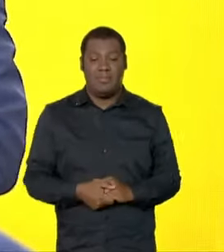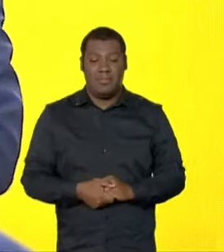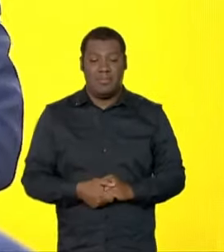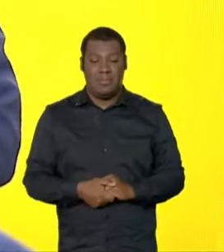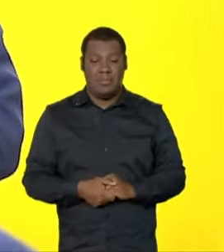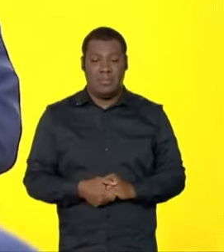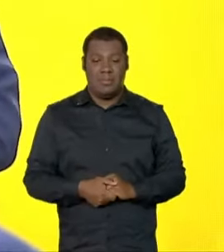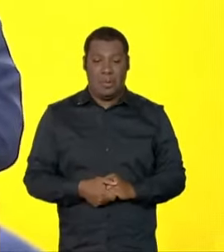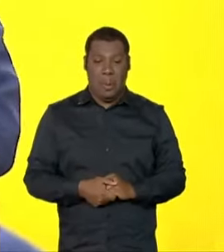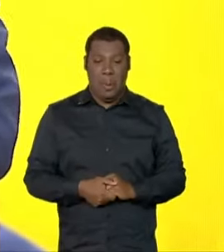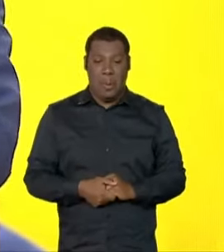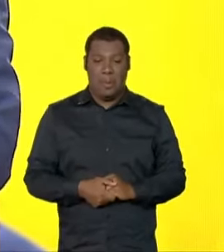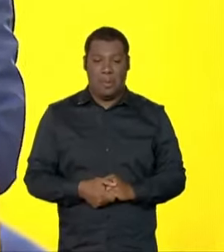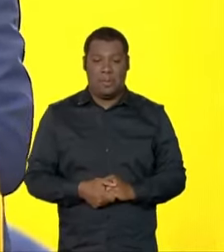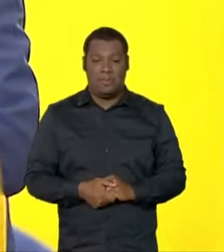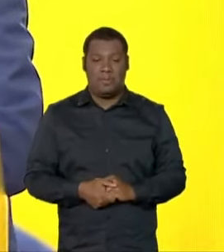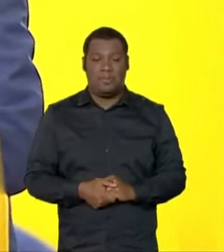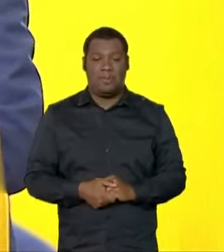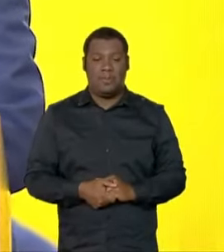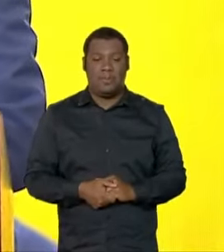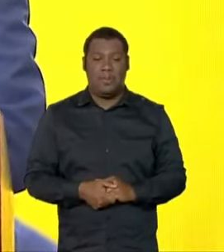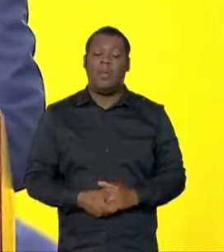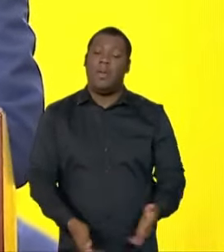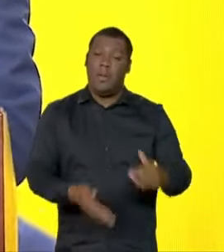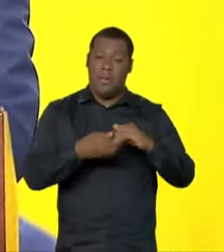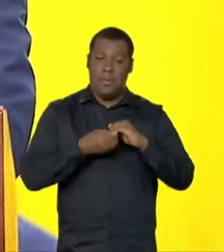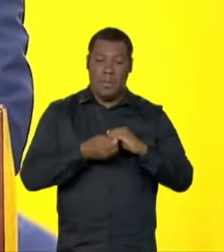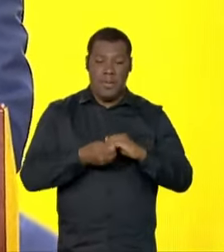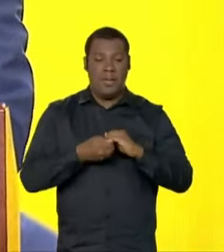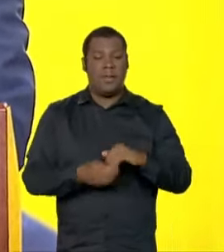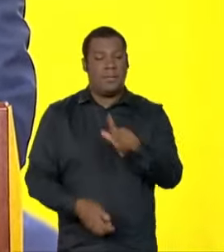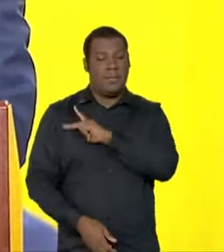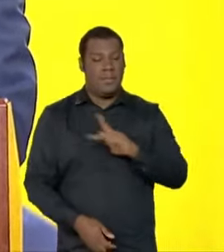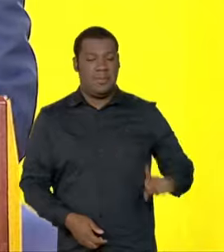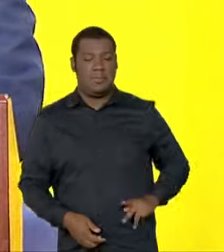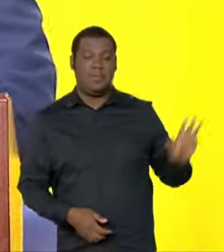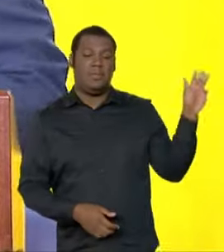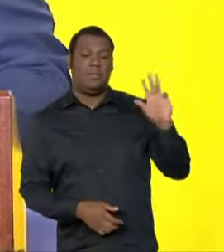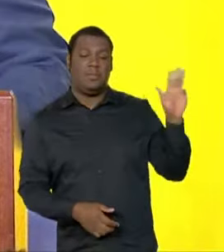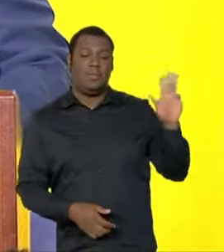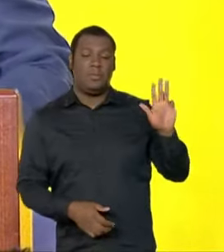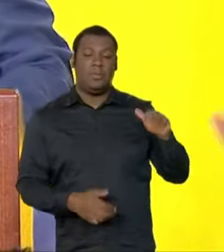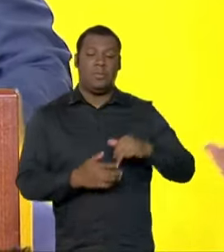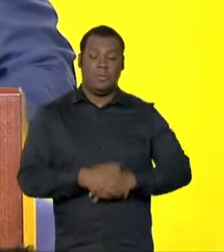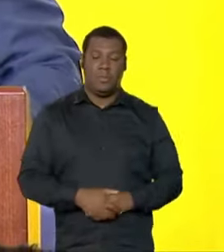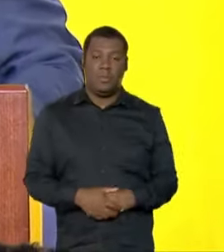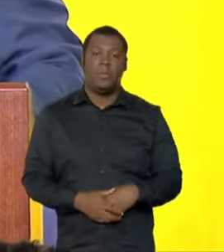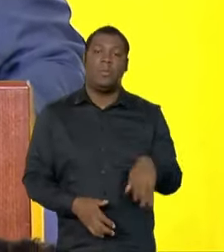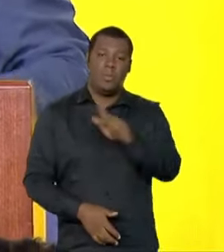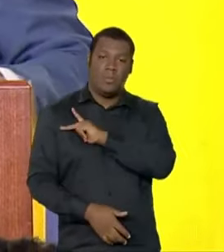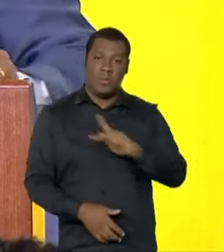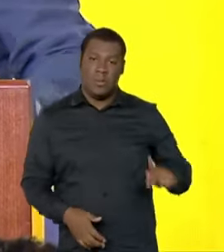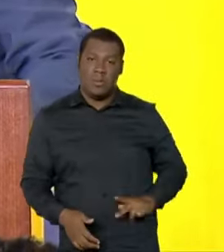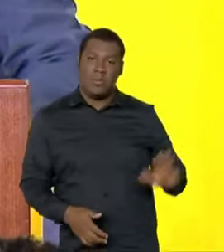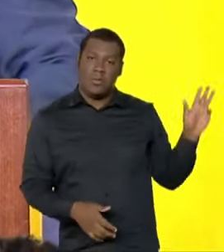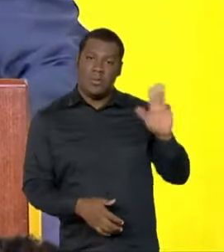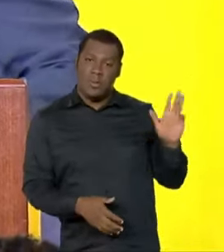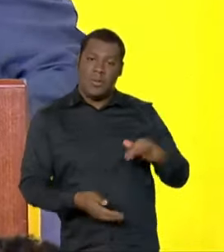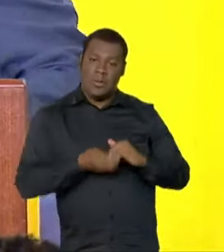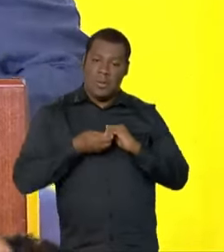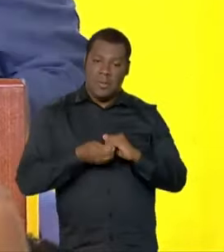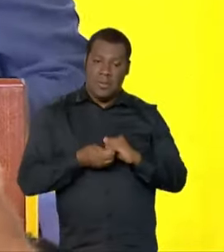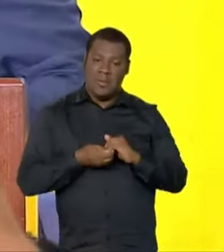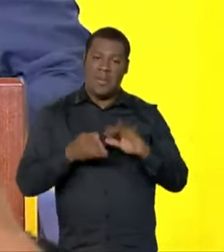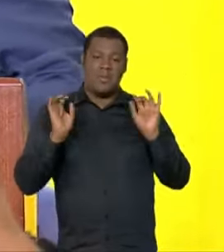Permitam-me aqui, presidente, para ganhar tempo, saudando Vossa Excelência, nosso presidente Luiz Inácio Lula da